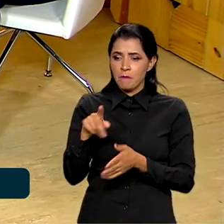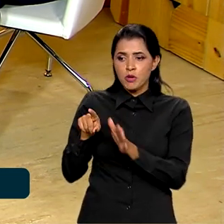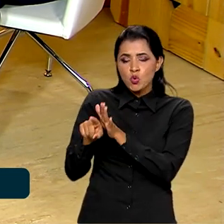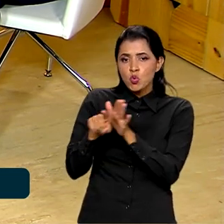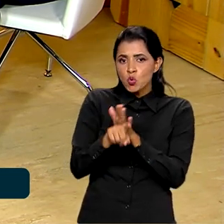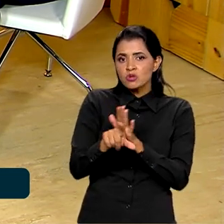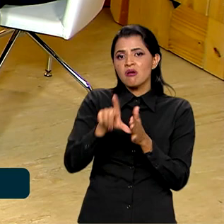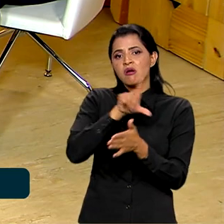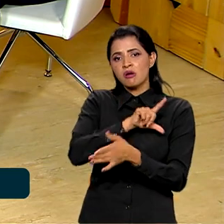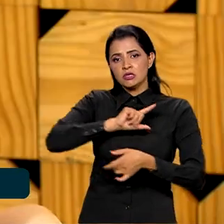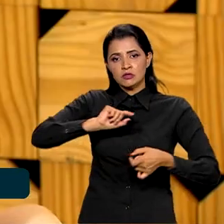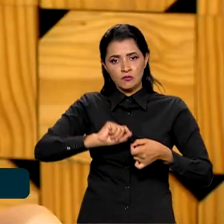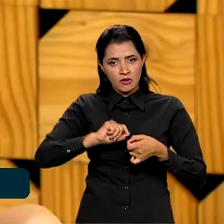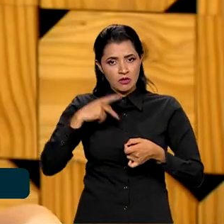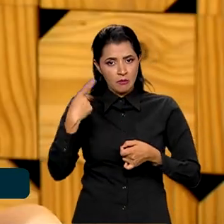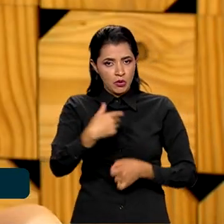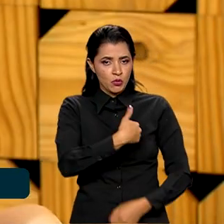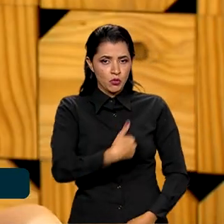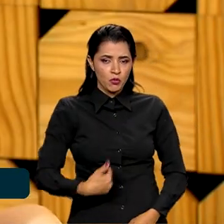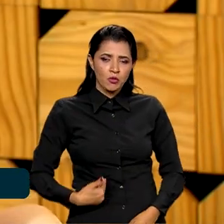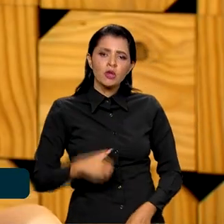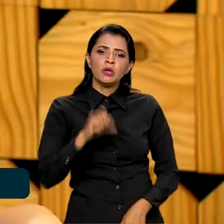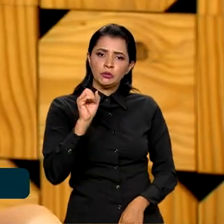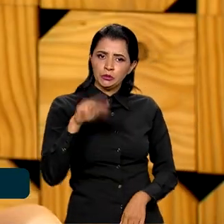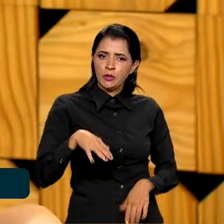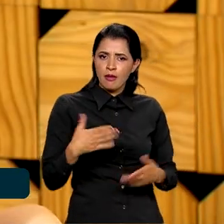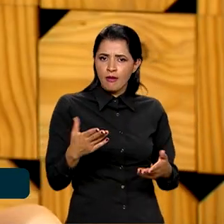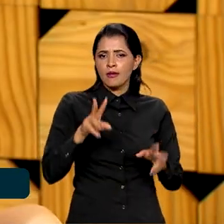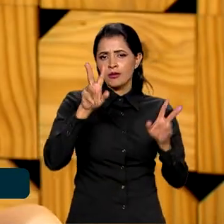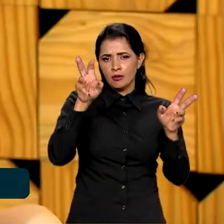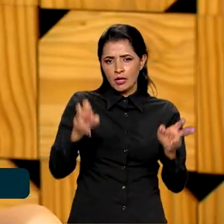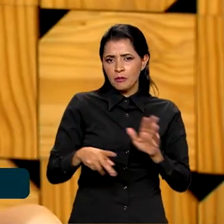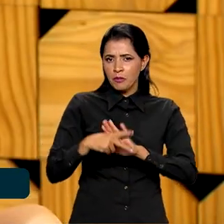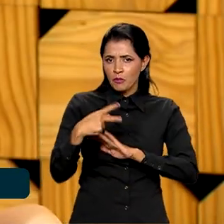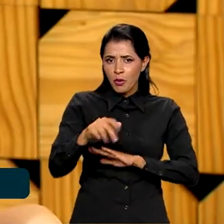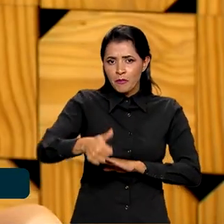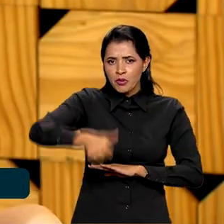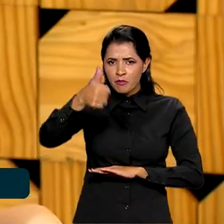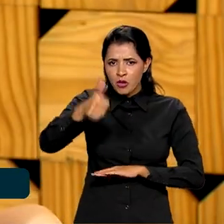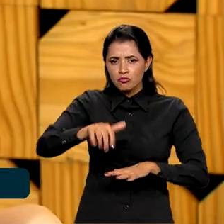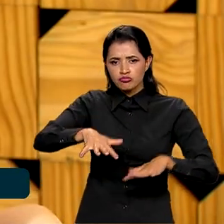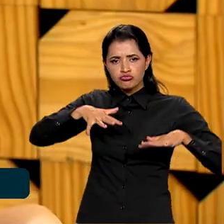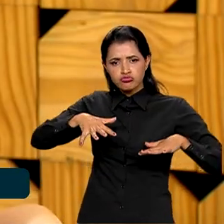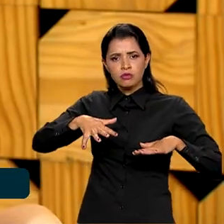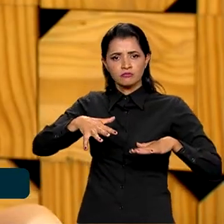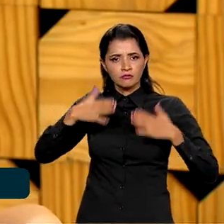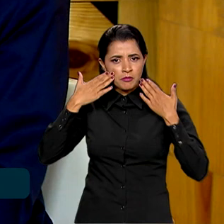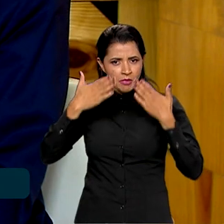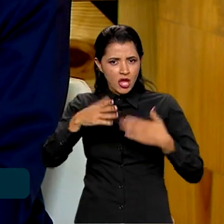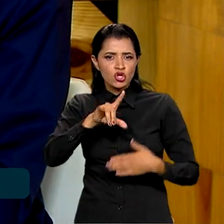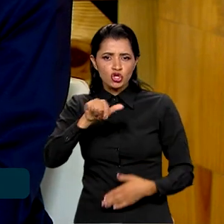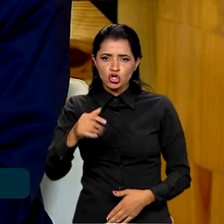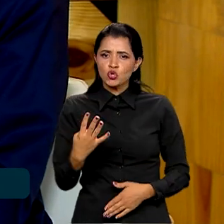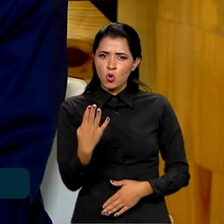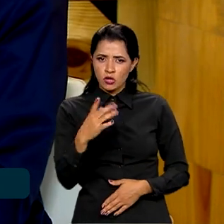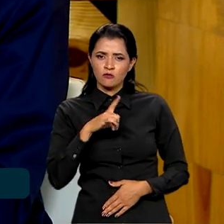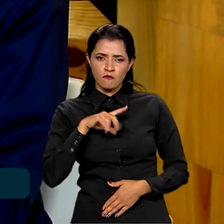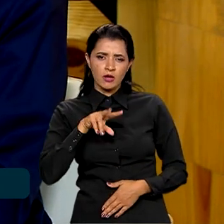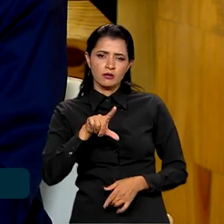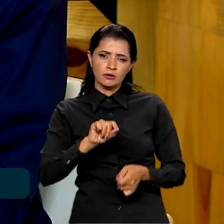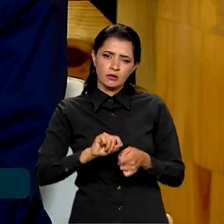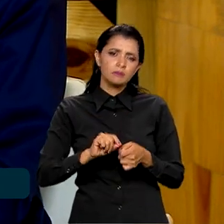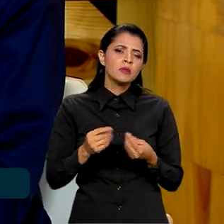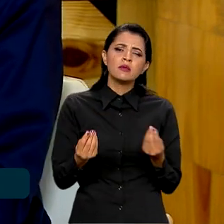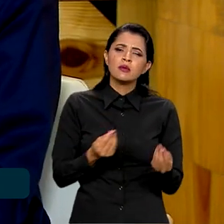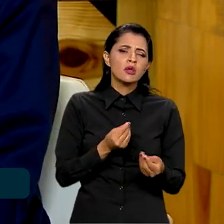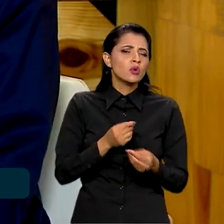prévias feitas aí pelo governo, né? Inclusive, será tema já da primeira plenária no dia 4. E quais os direcionamentos